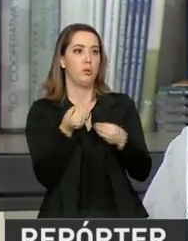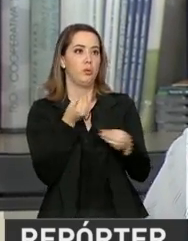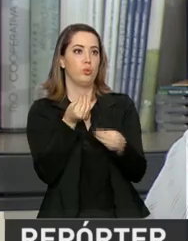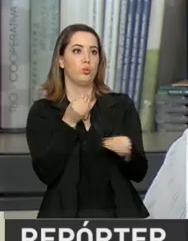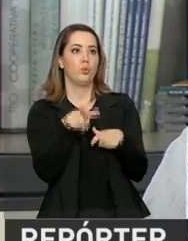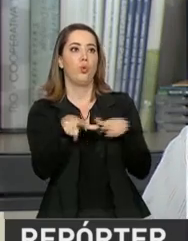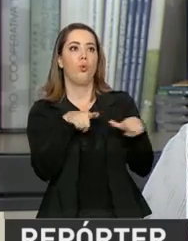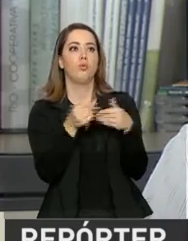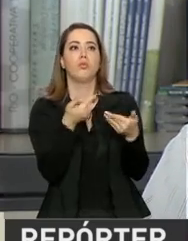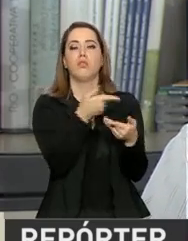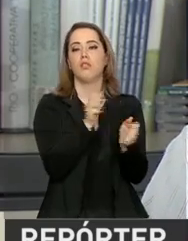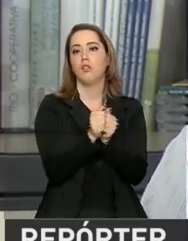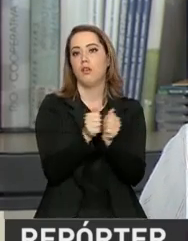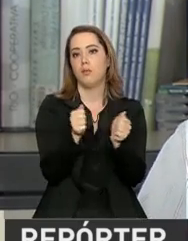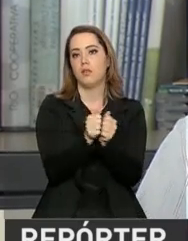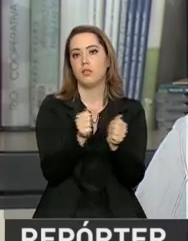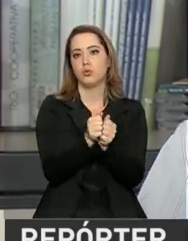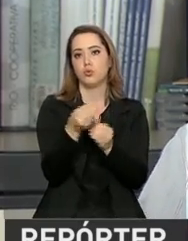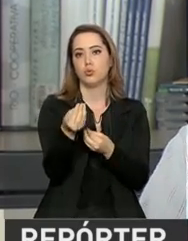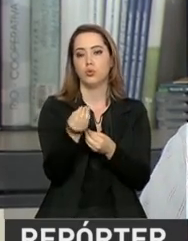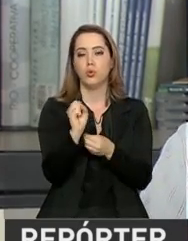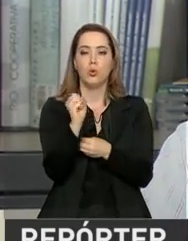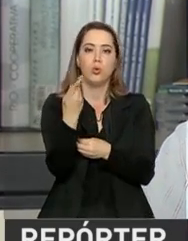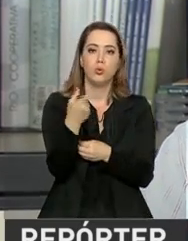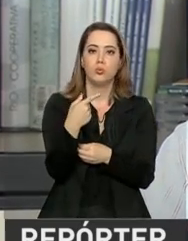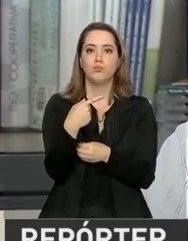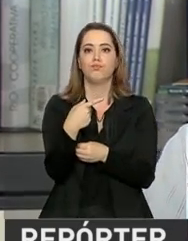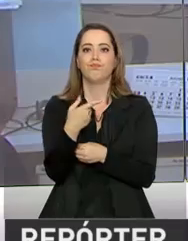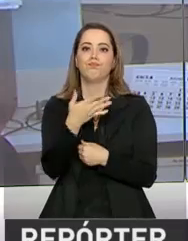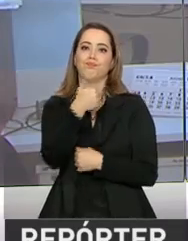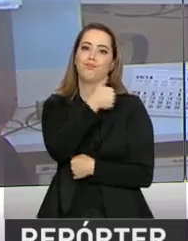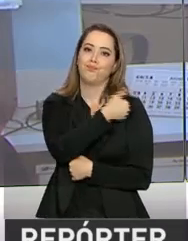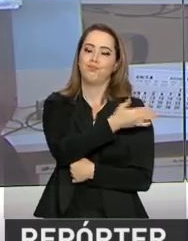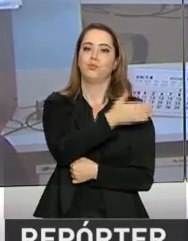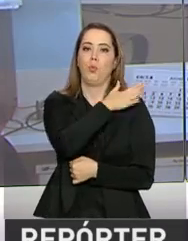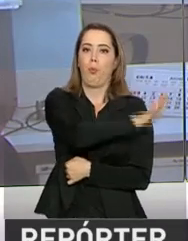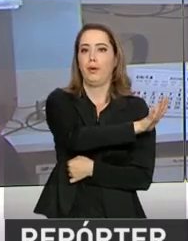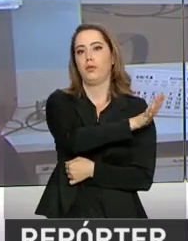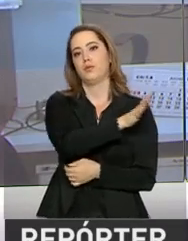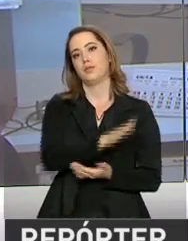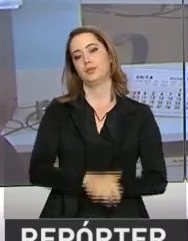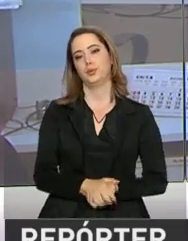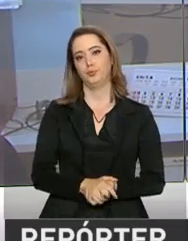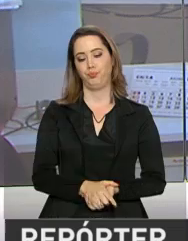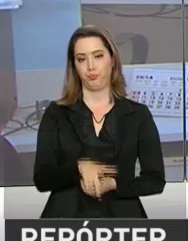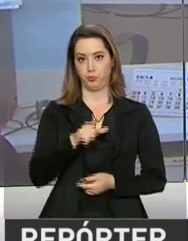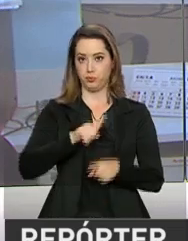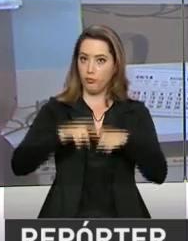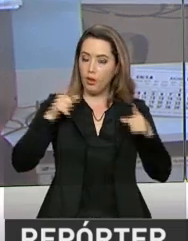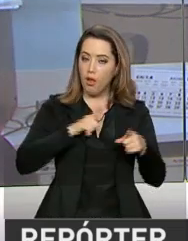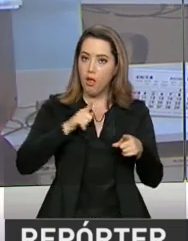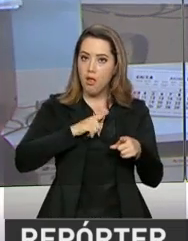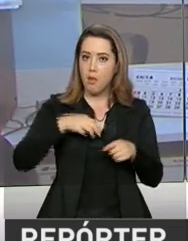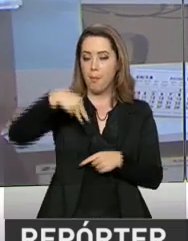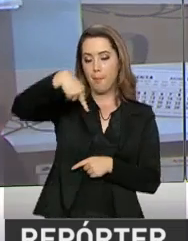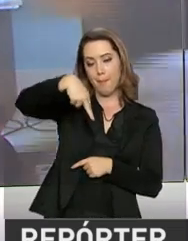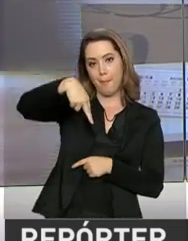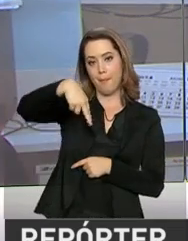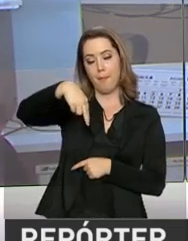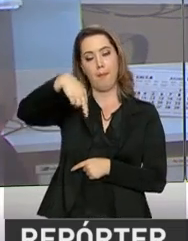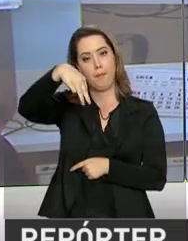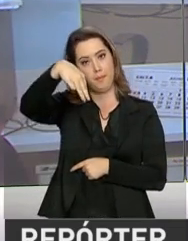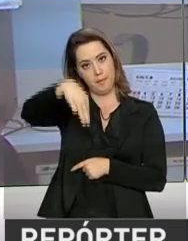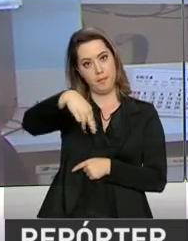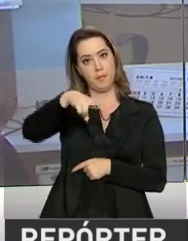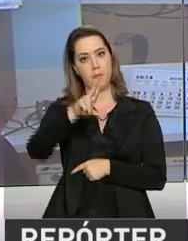lidar ou então o preconceito e existe uma multa para as empresas que não cumprirem a